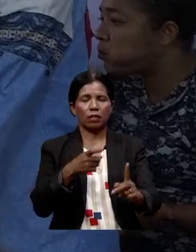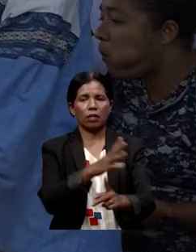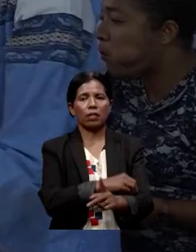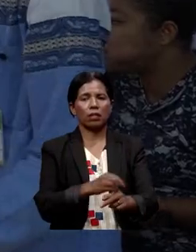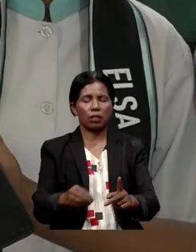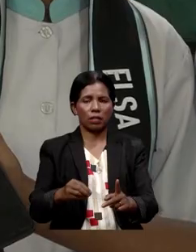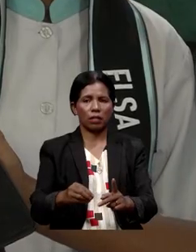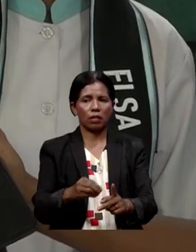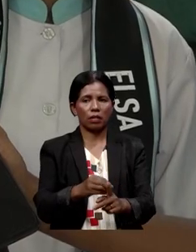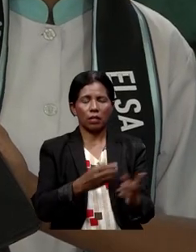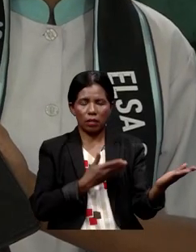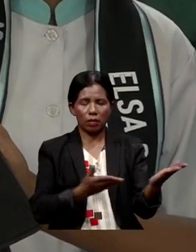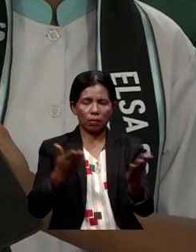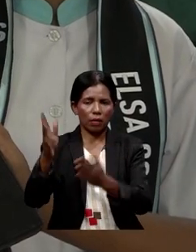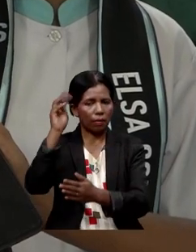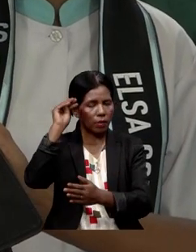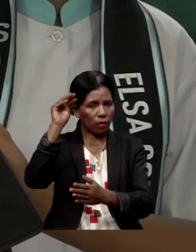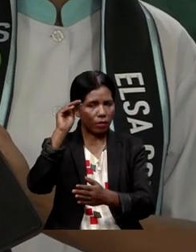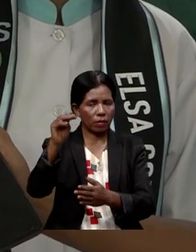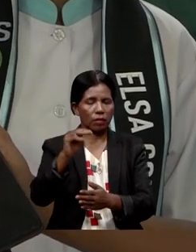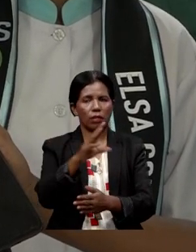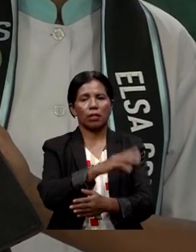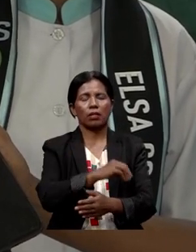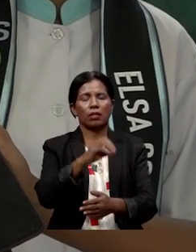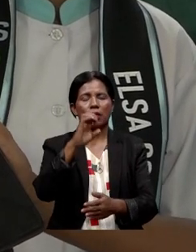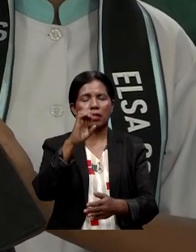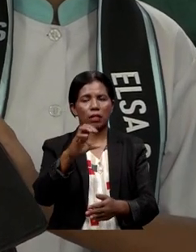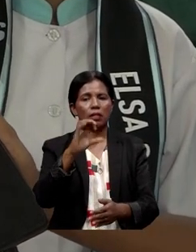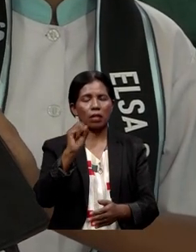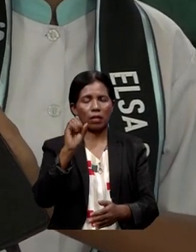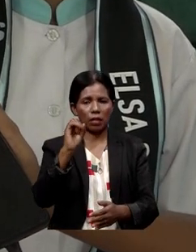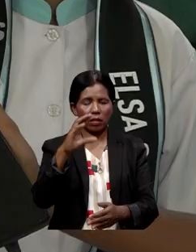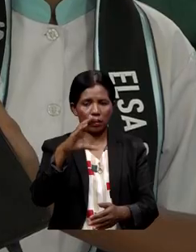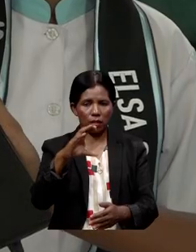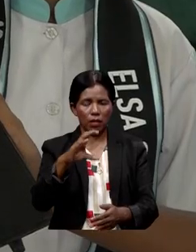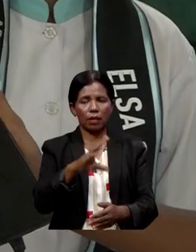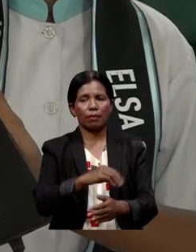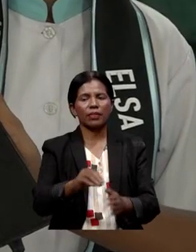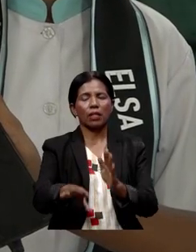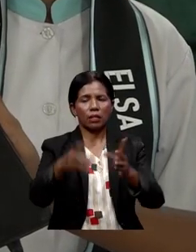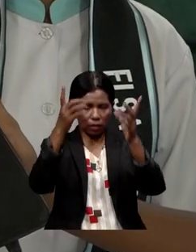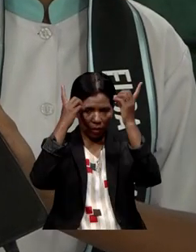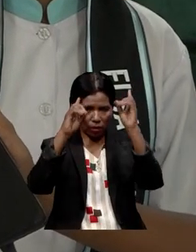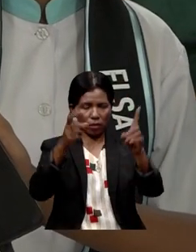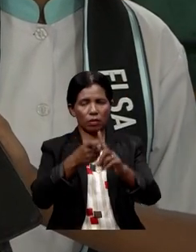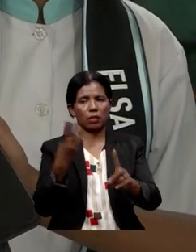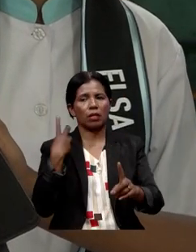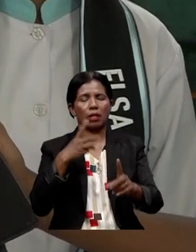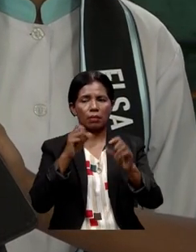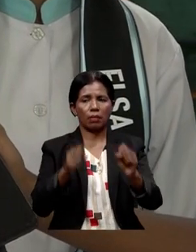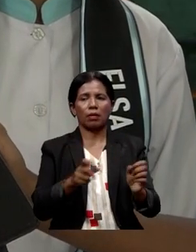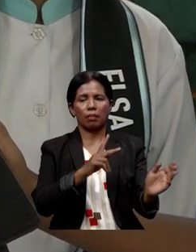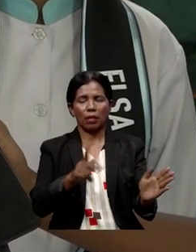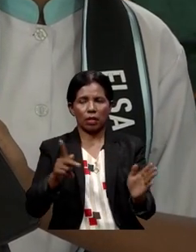sei Haruka Hotuba Ministério Ensino Superior, Ciência e Cultura. Depois, sei tão decisão se nevama, que a mim foi em Belo